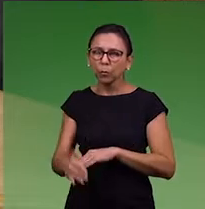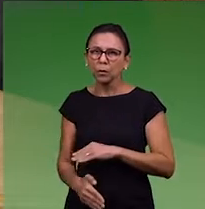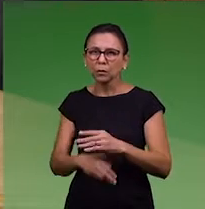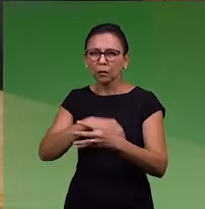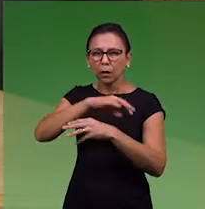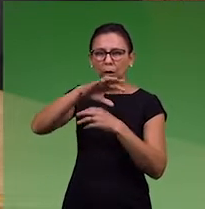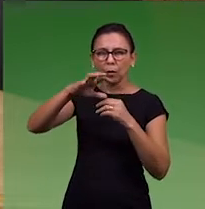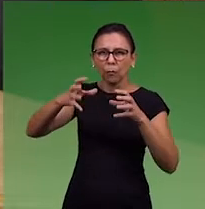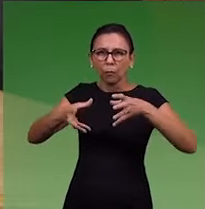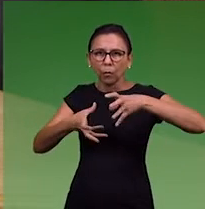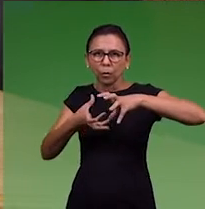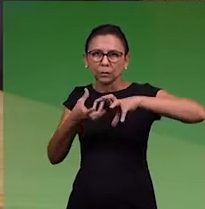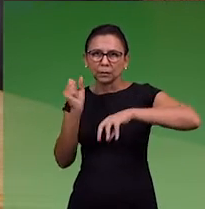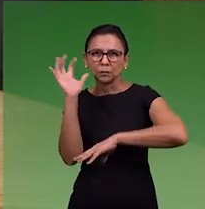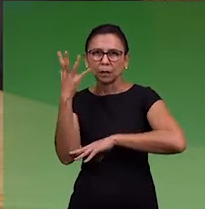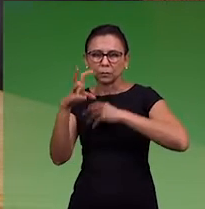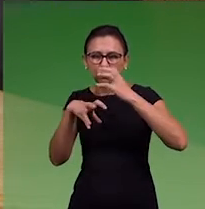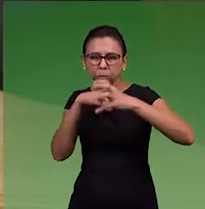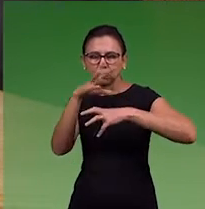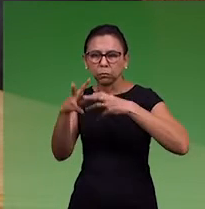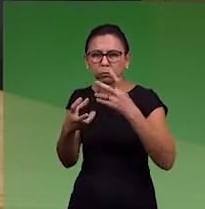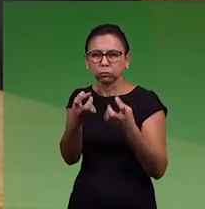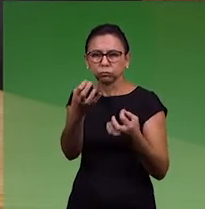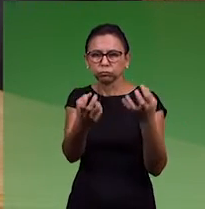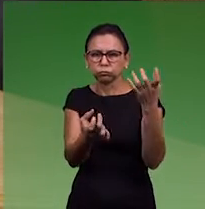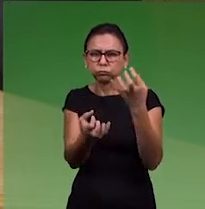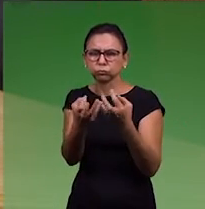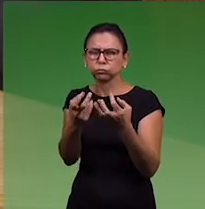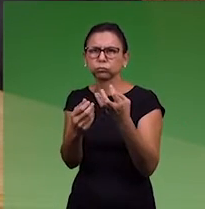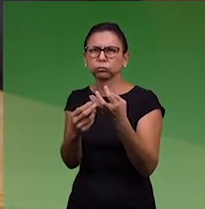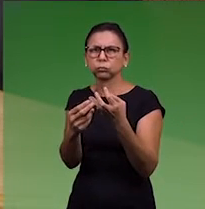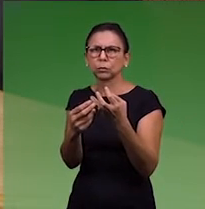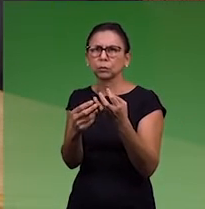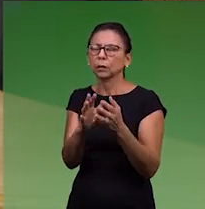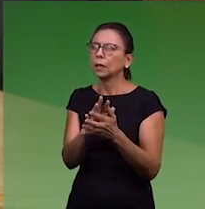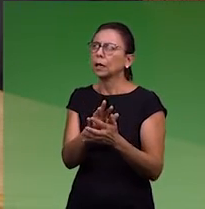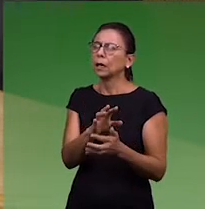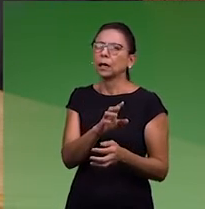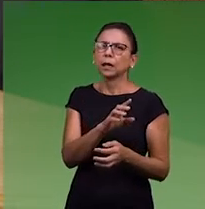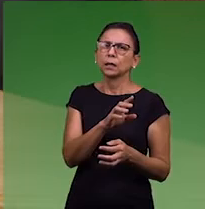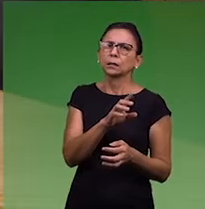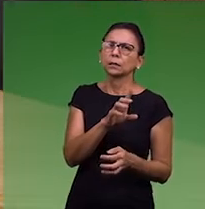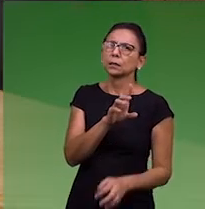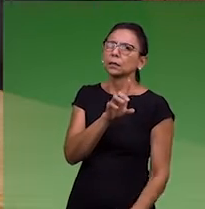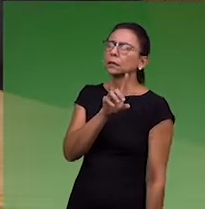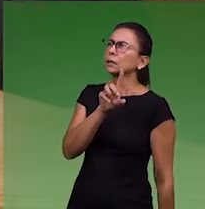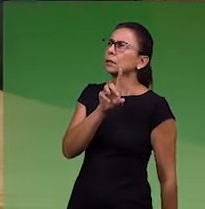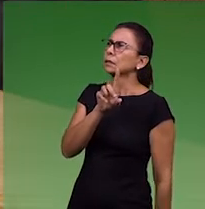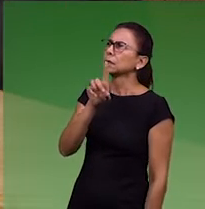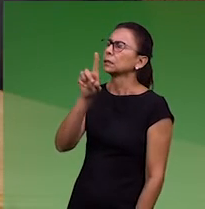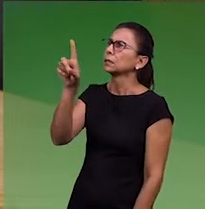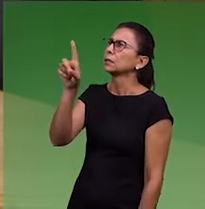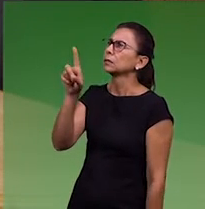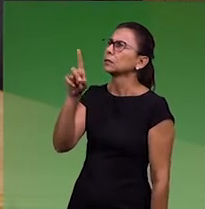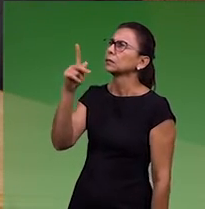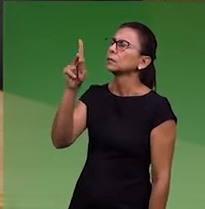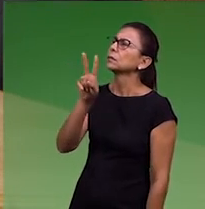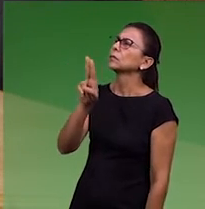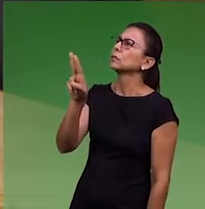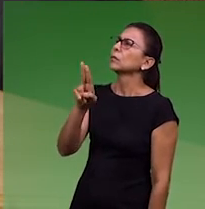pergunta para Deus, qual é o seu nome? Ele diz assim, eu sou. O meu nome eu sou. Deus não é nome próprio,